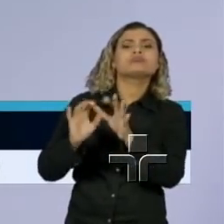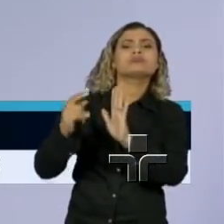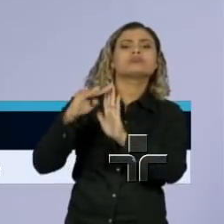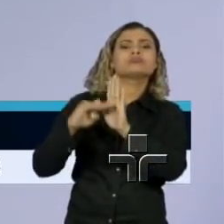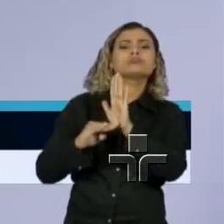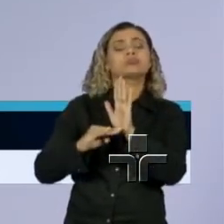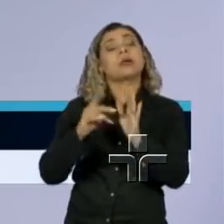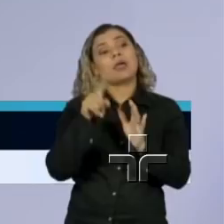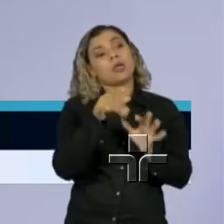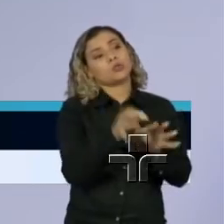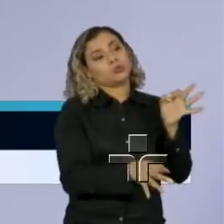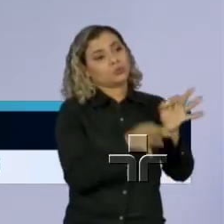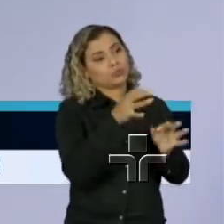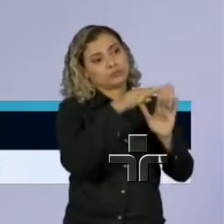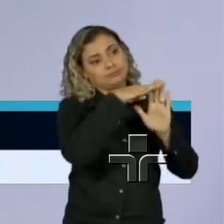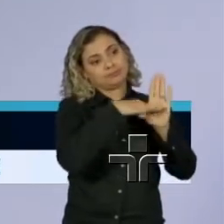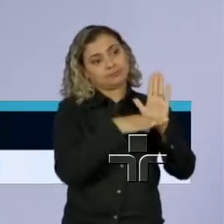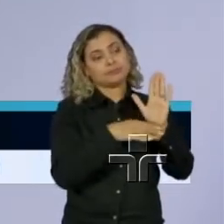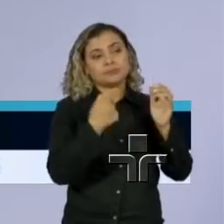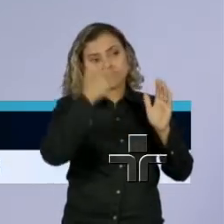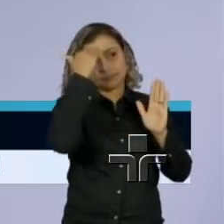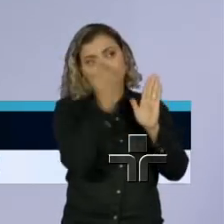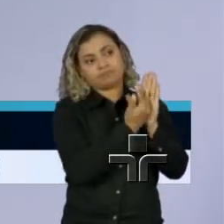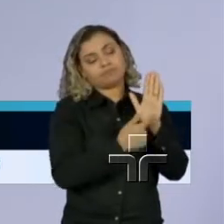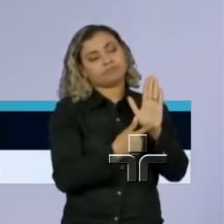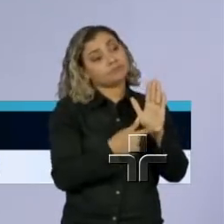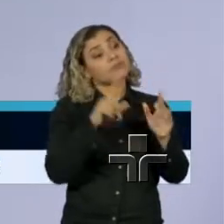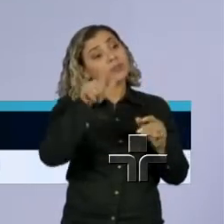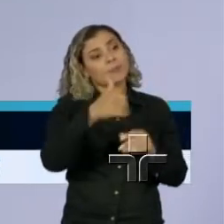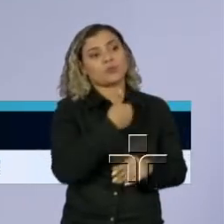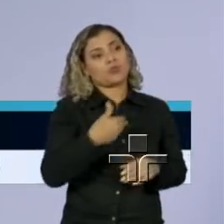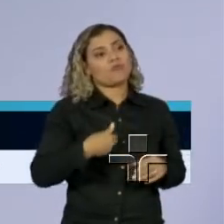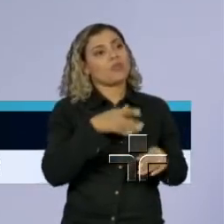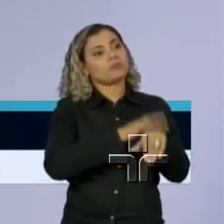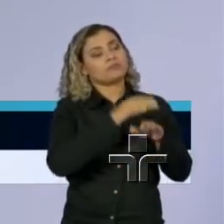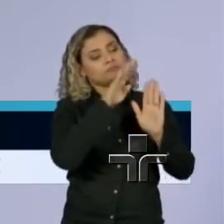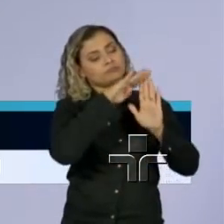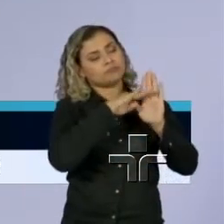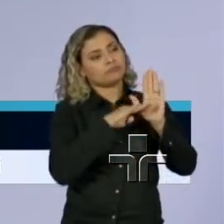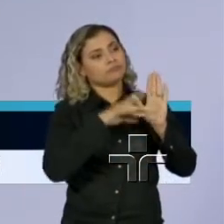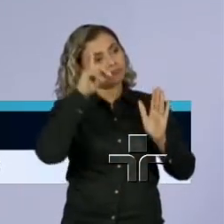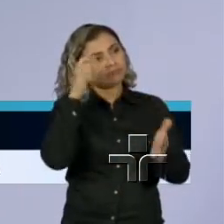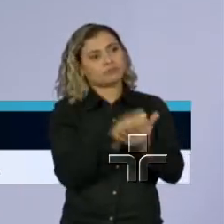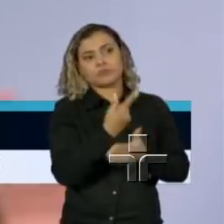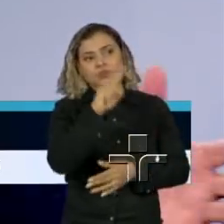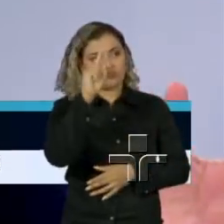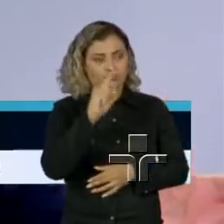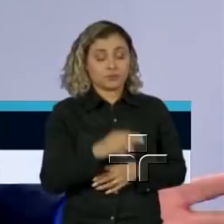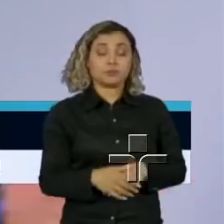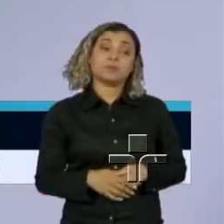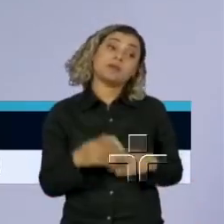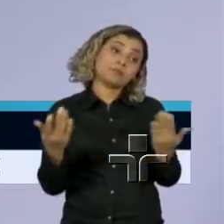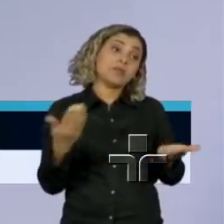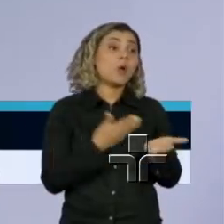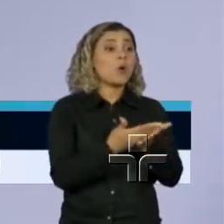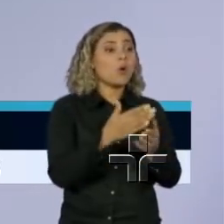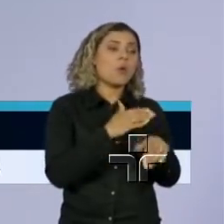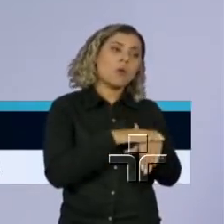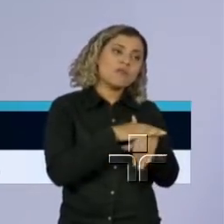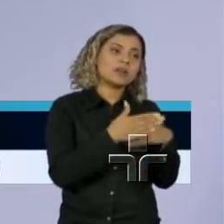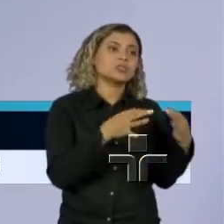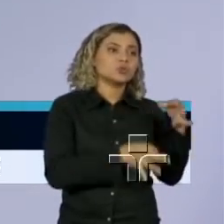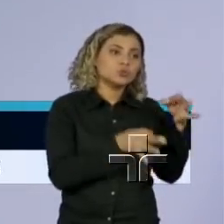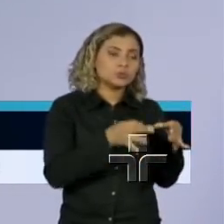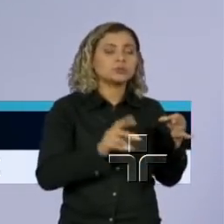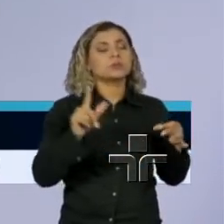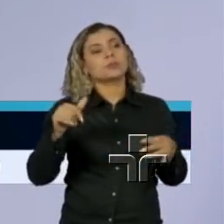pela justiça, fundamentalmente, depois entra os órgãos de governo para viabilizar aquilo que a justiça decidiu. No caso aí, começa com o juiz, depois vai para o Tribunal de